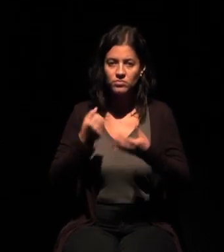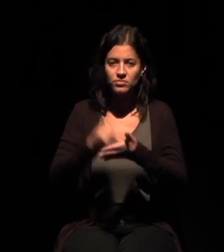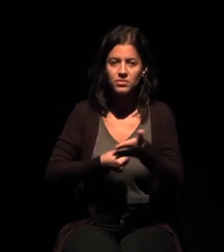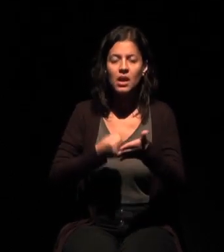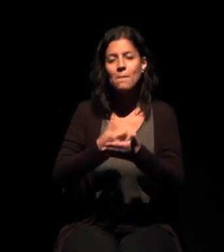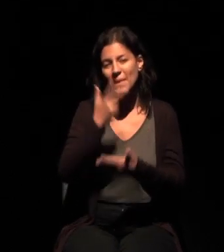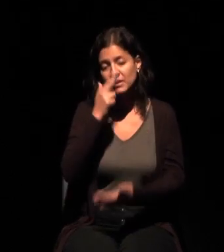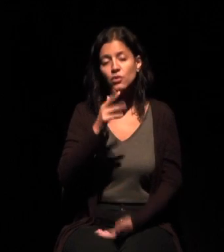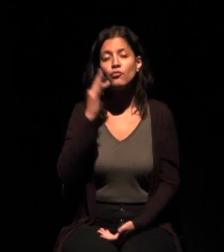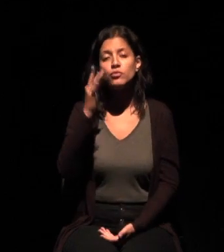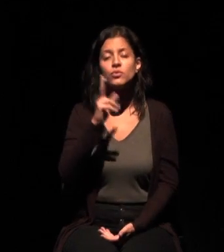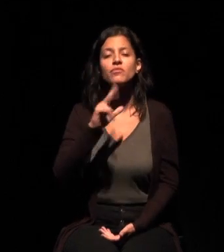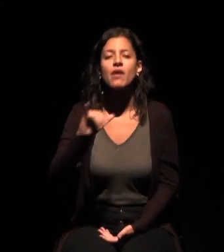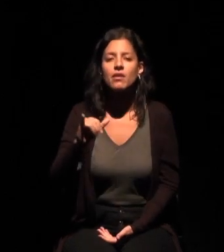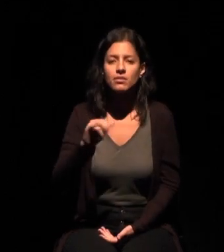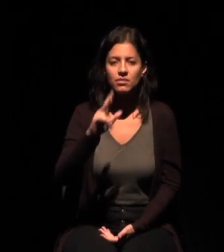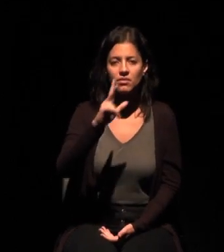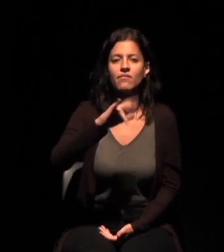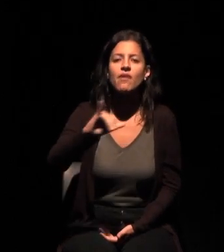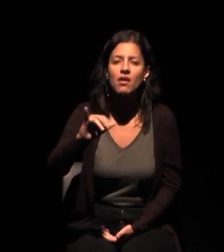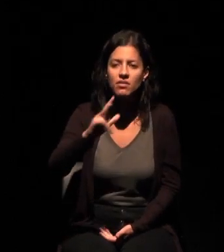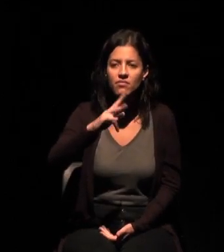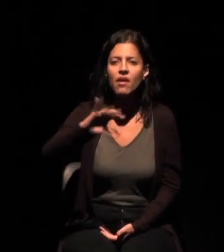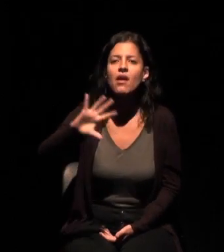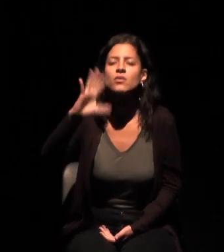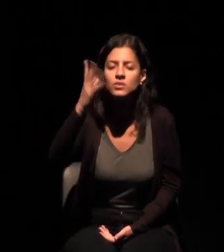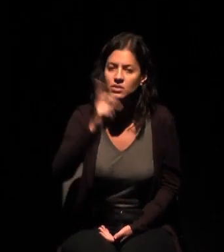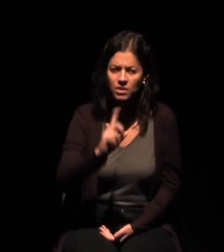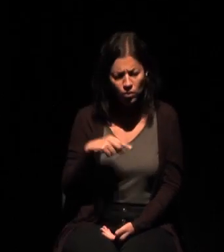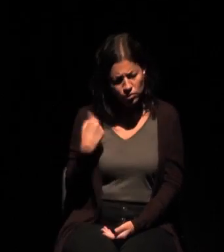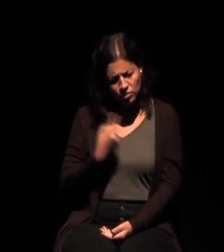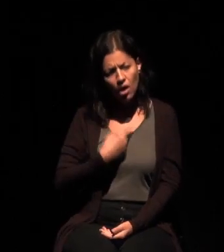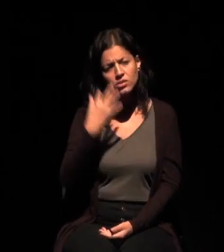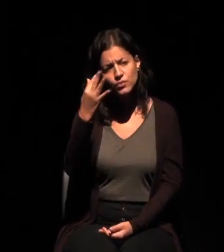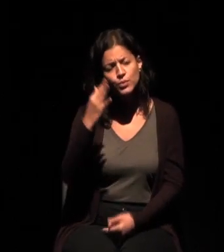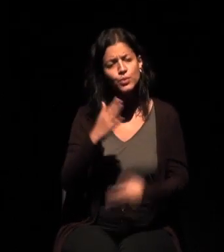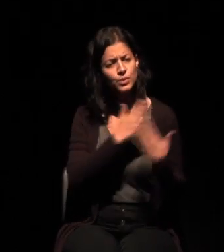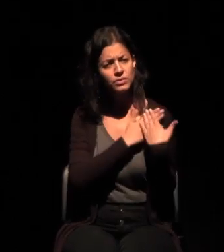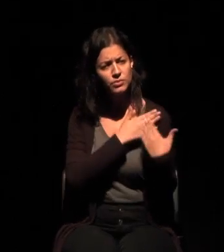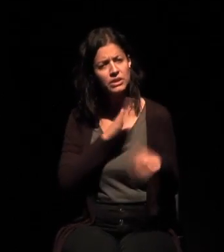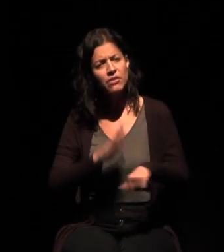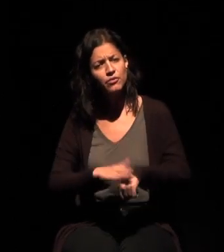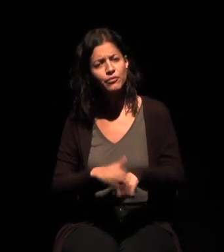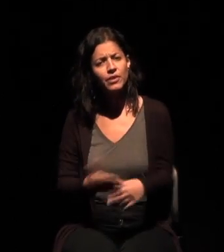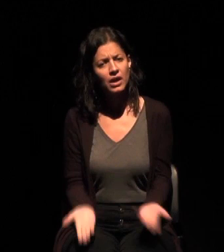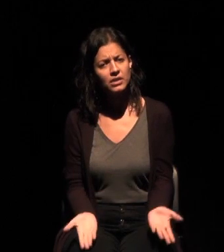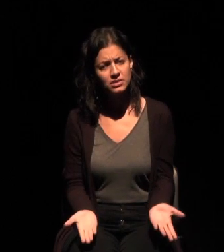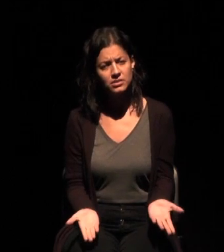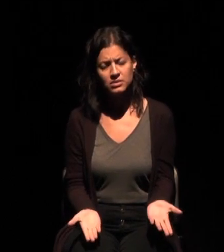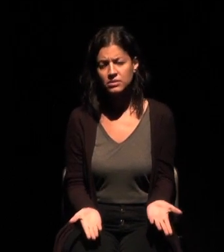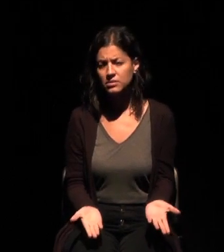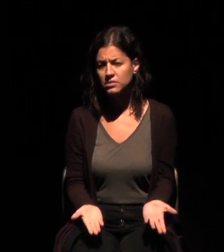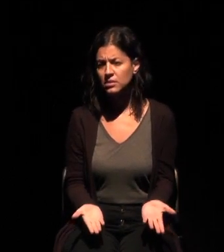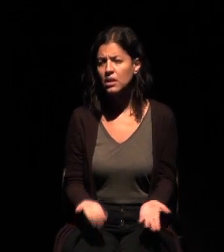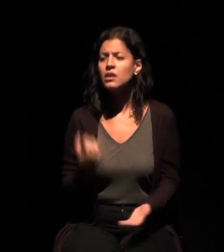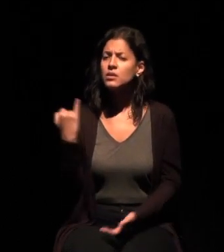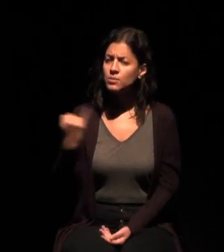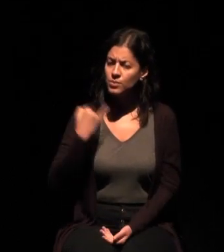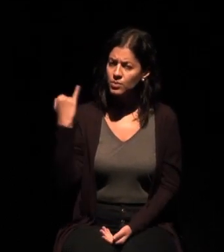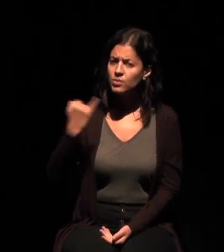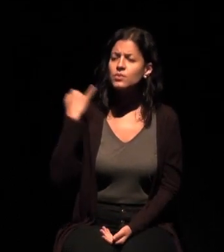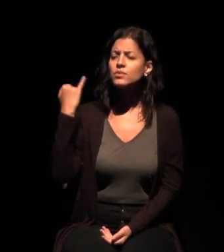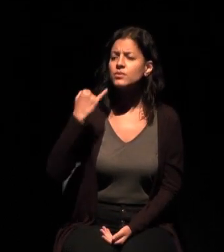acontecer nós vamos acontecer o futuro né nós somos o futuro é bastante importante ouvir